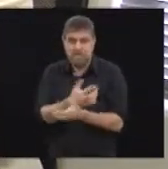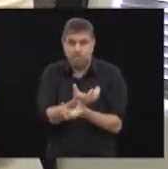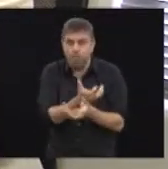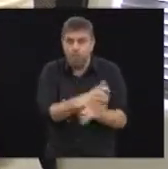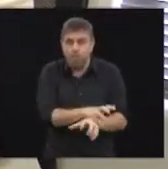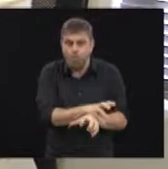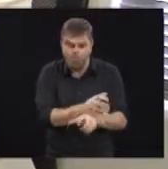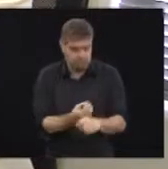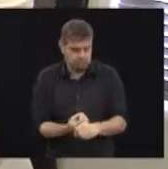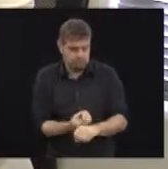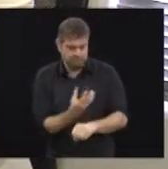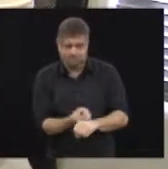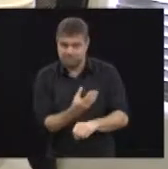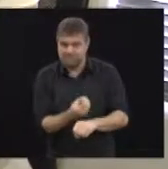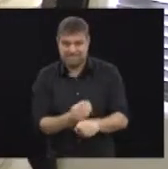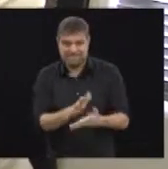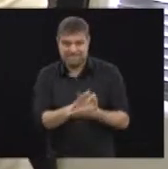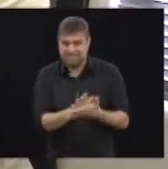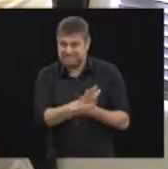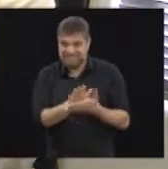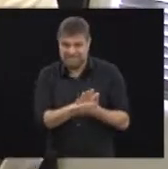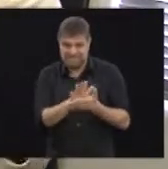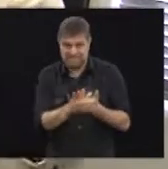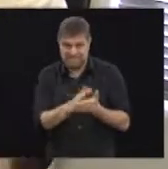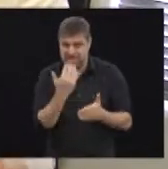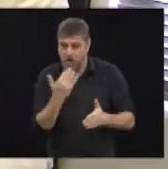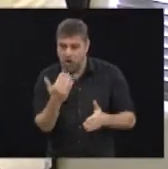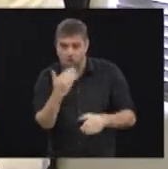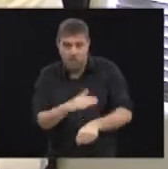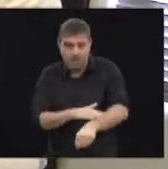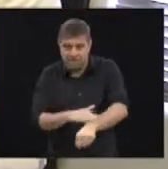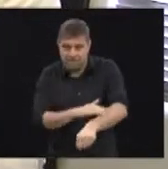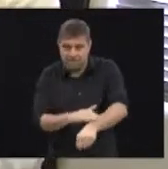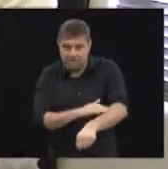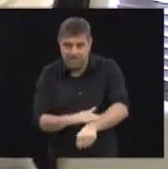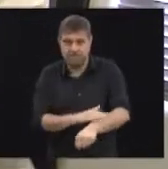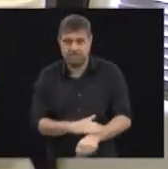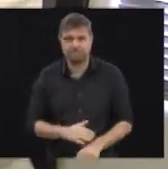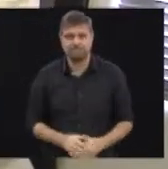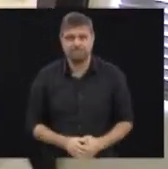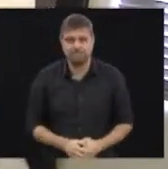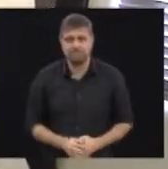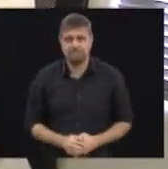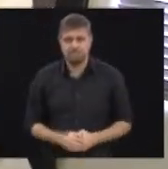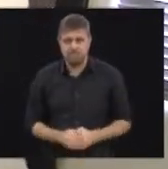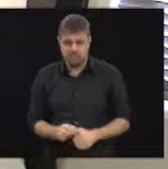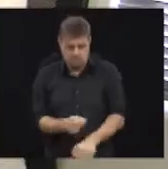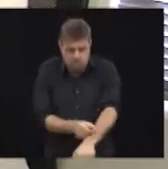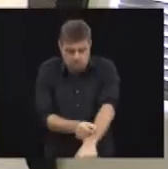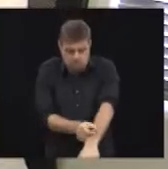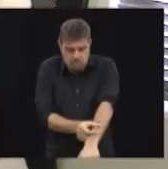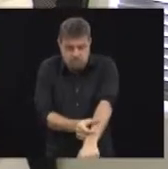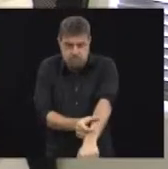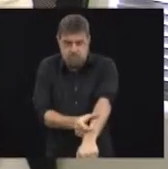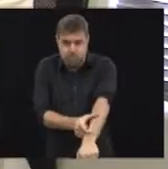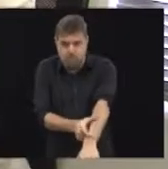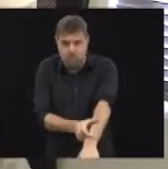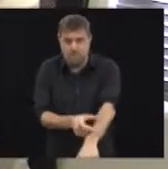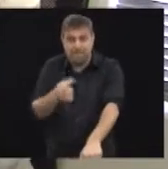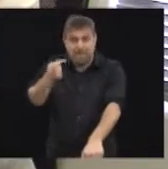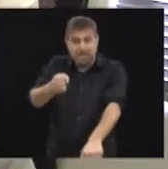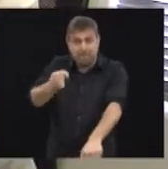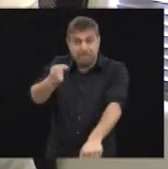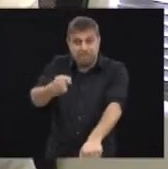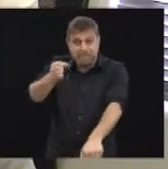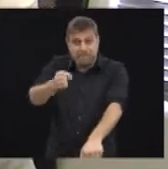fica vazia. Ela para de produzir os grânulos do pigmento. E com isso vai resultar no paciente